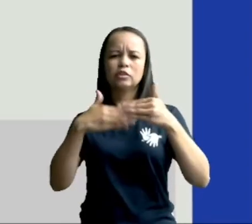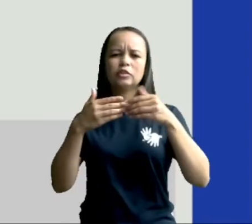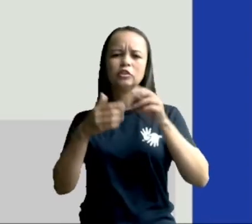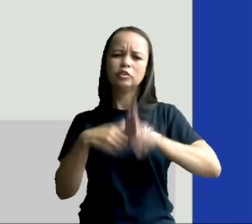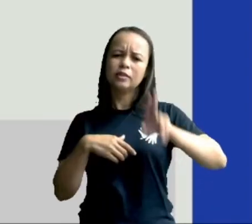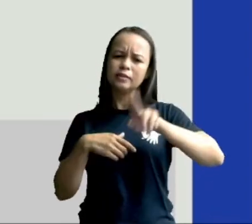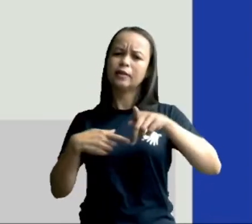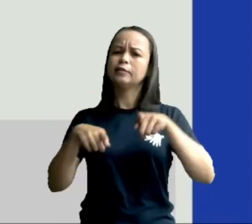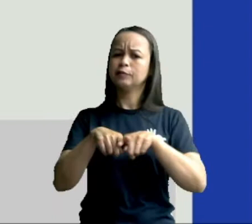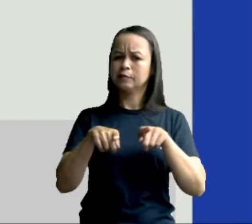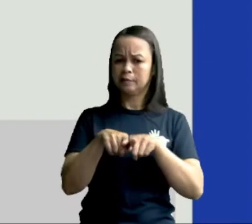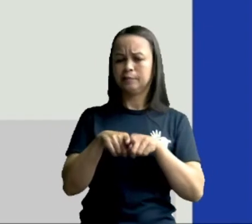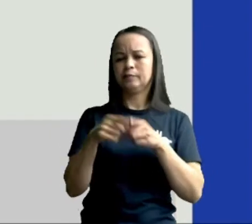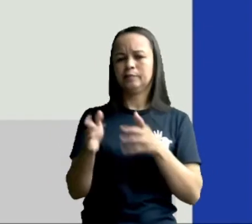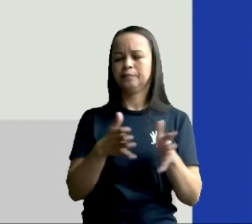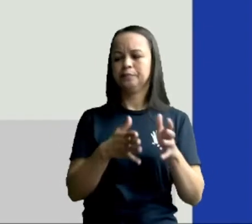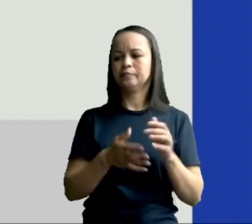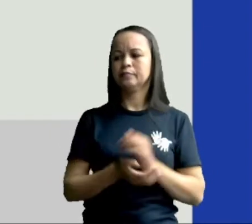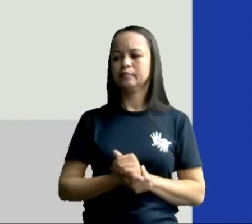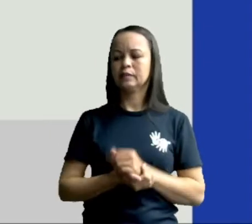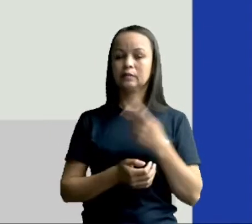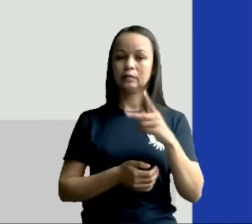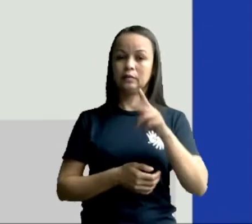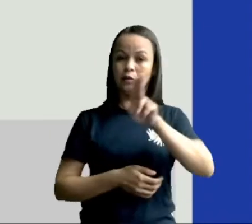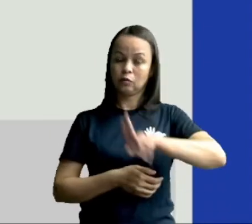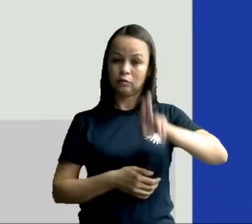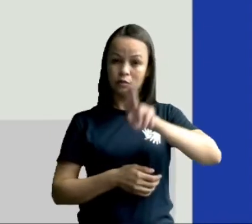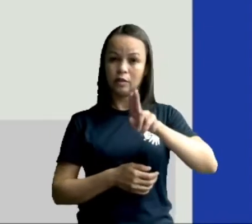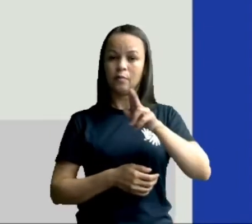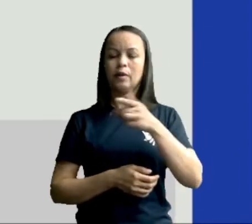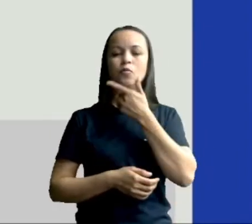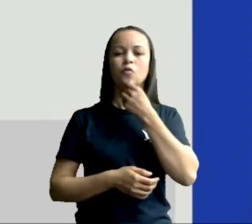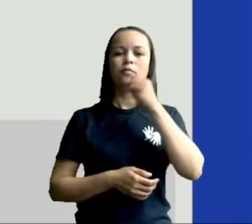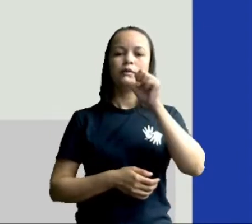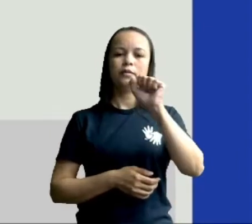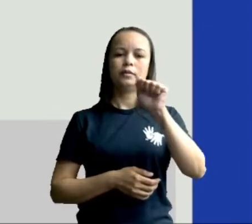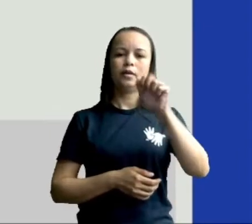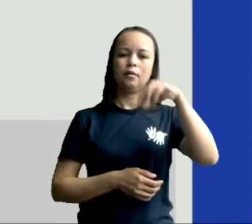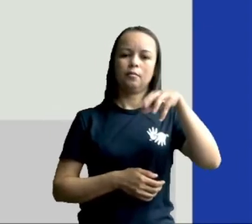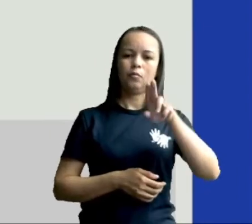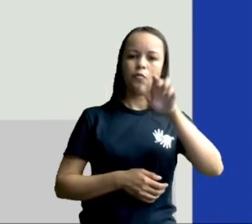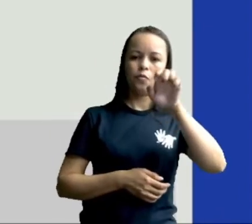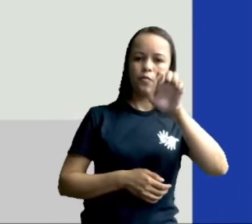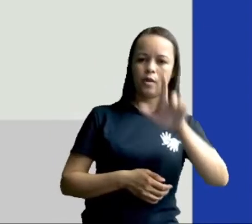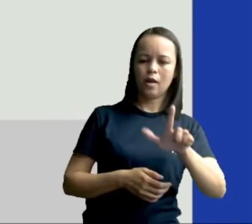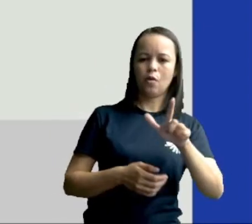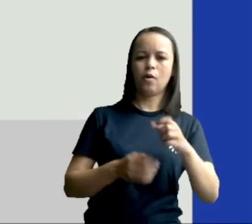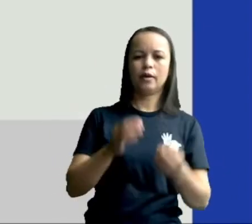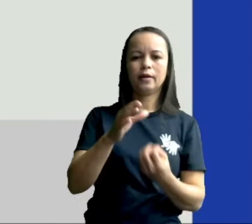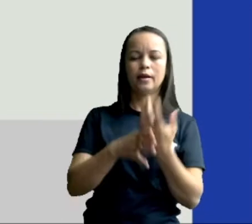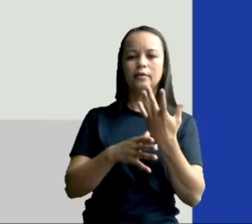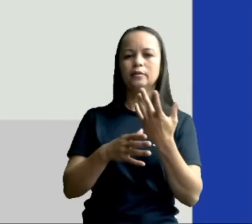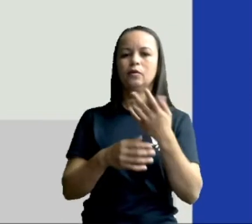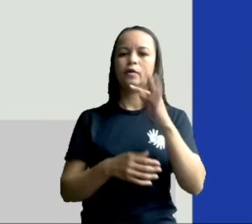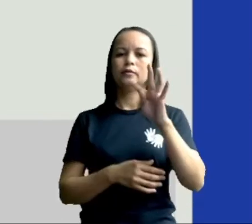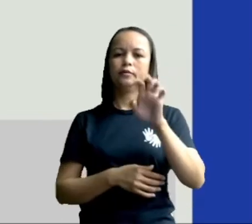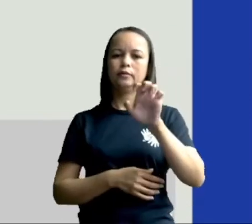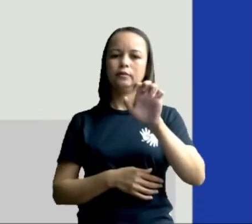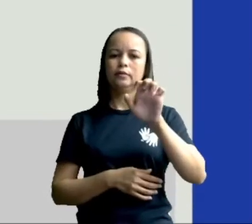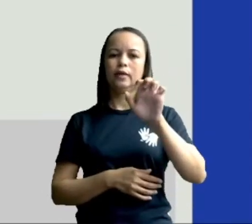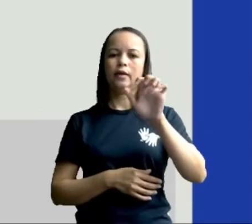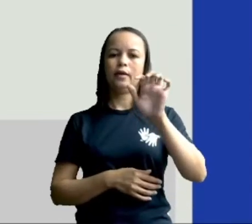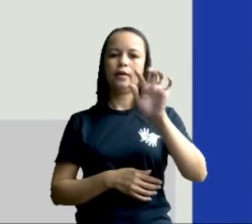telégrafo? Em 1837 foram realizados por Samuel Morse as primeiras transmissões